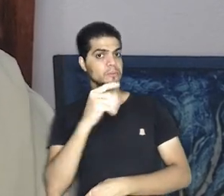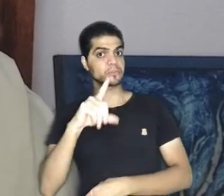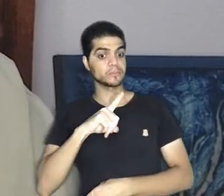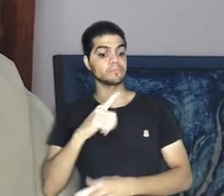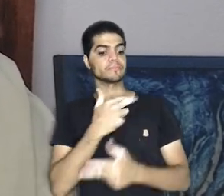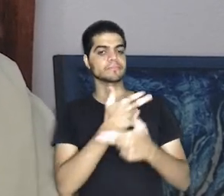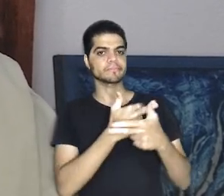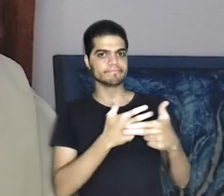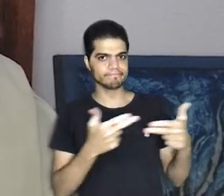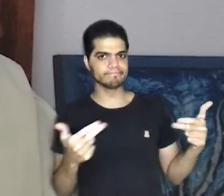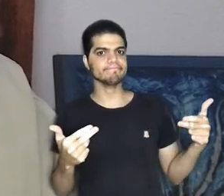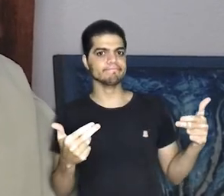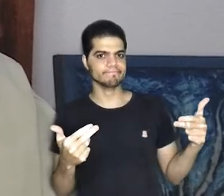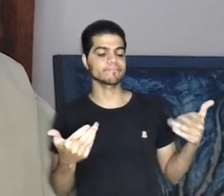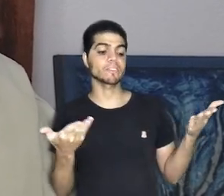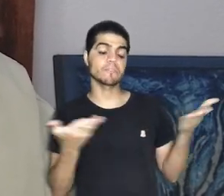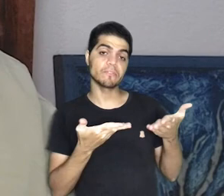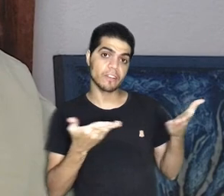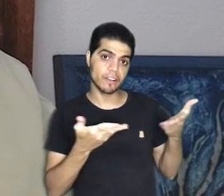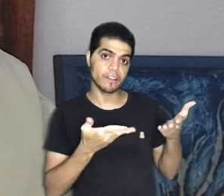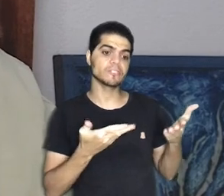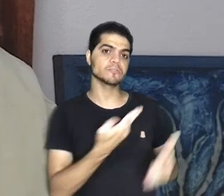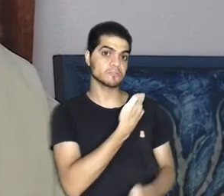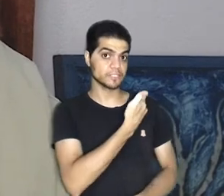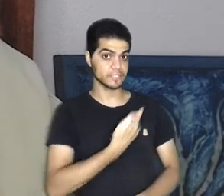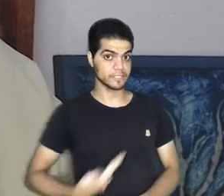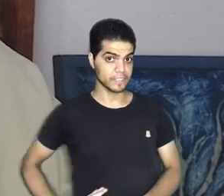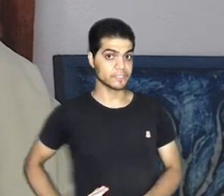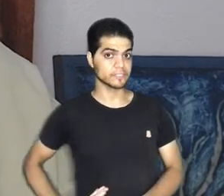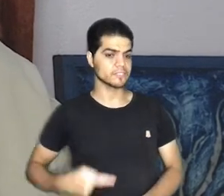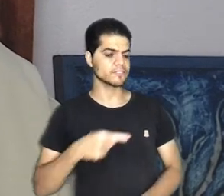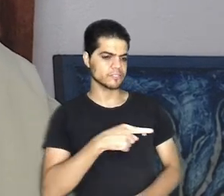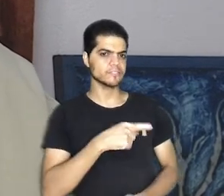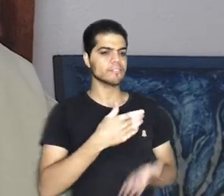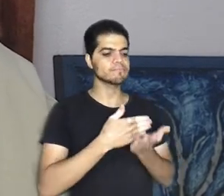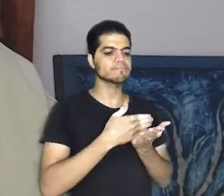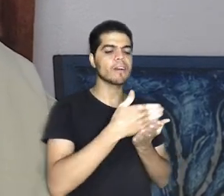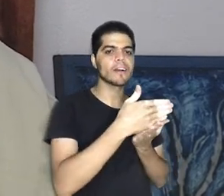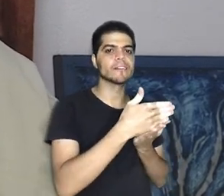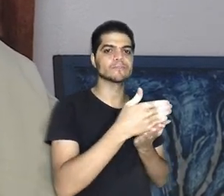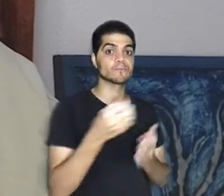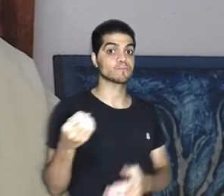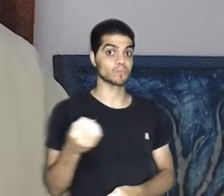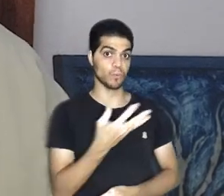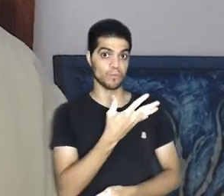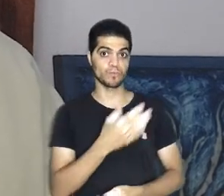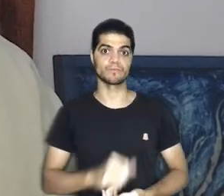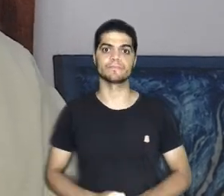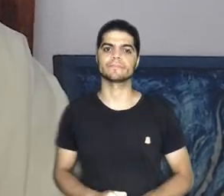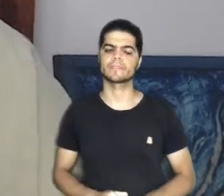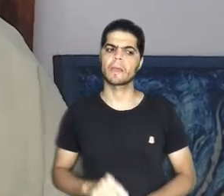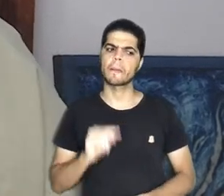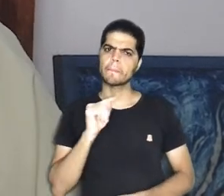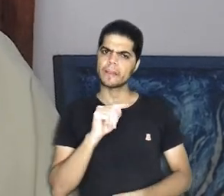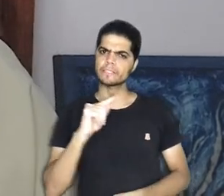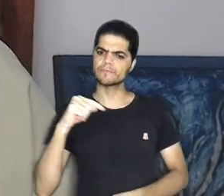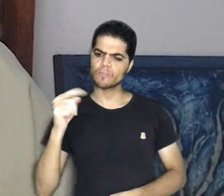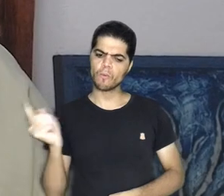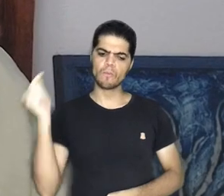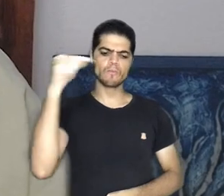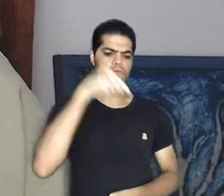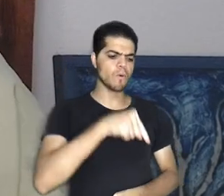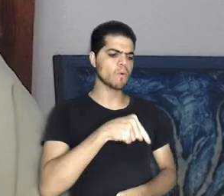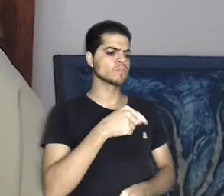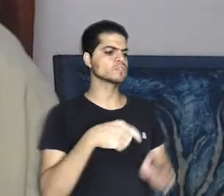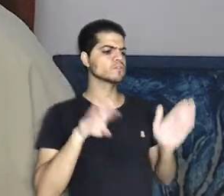oportunidades, por se tratar de um Estado nacional recém-nascido. Só que, logo ao chegar